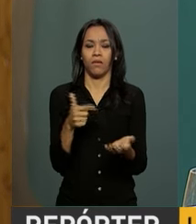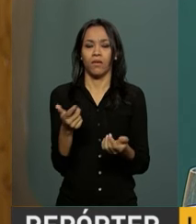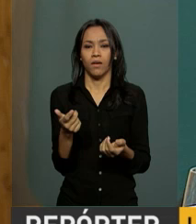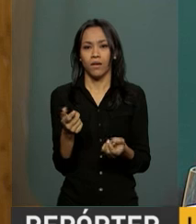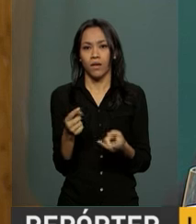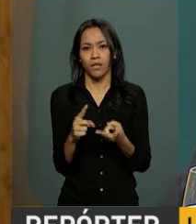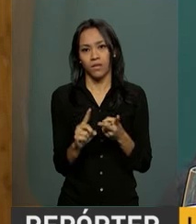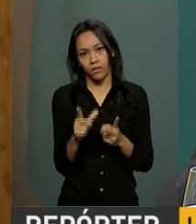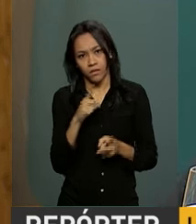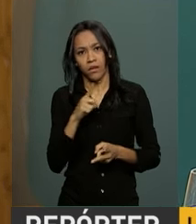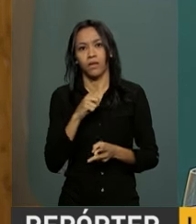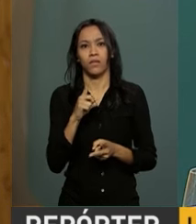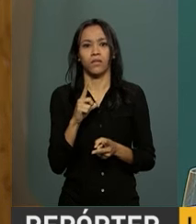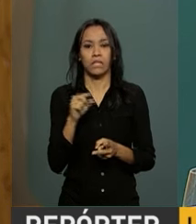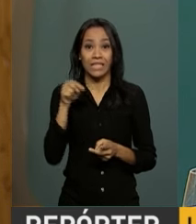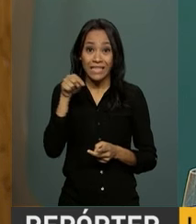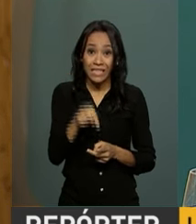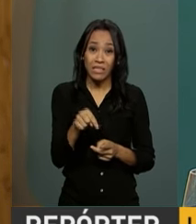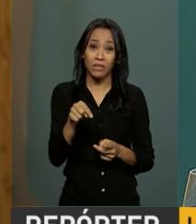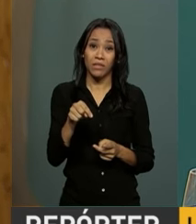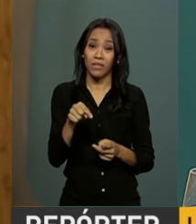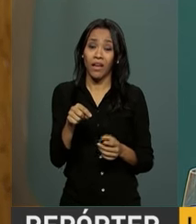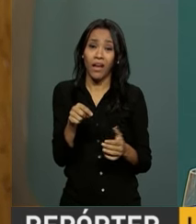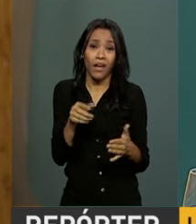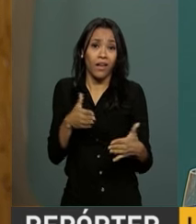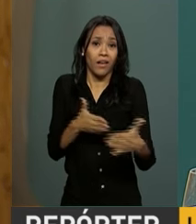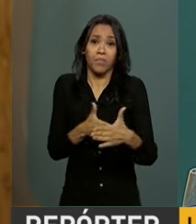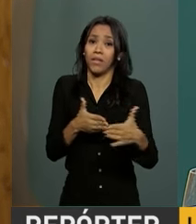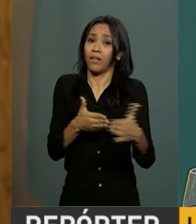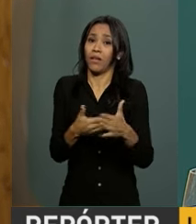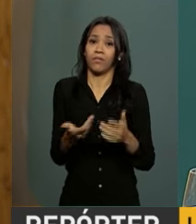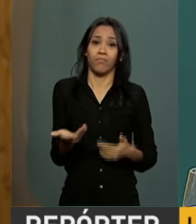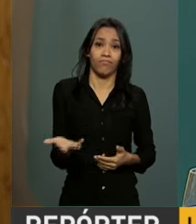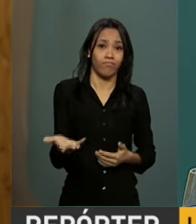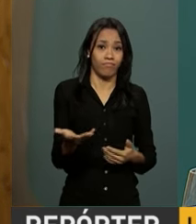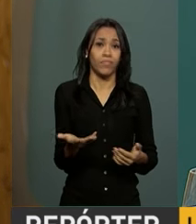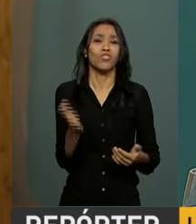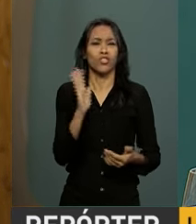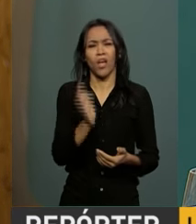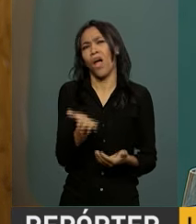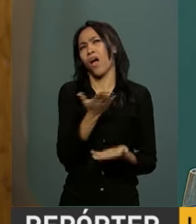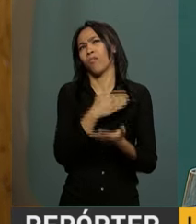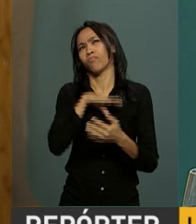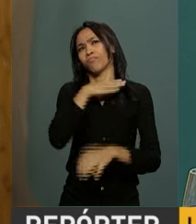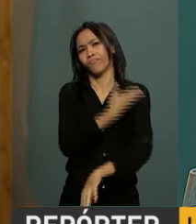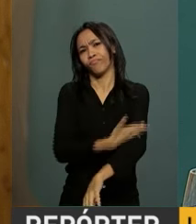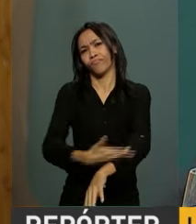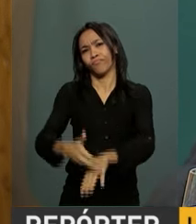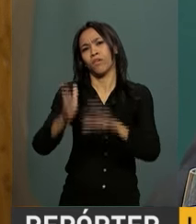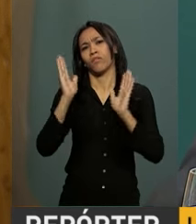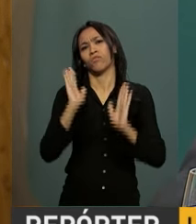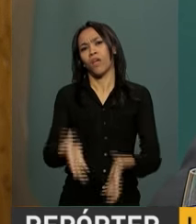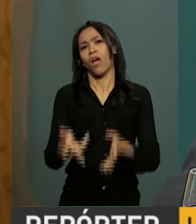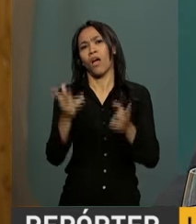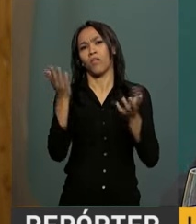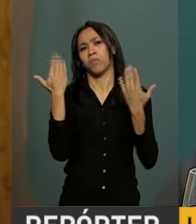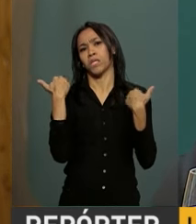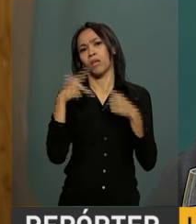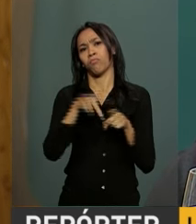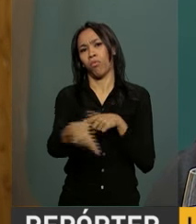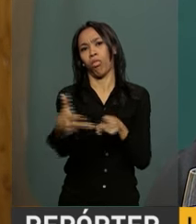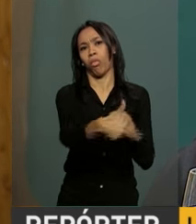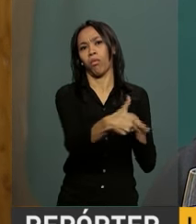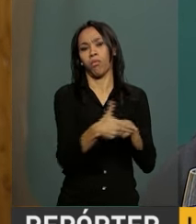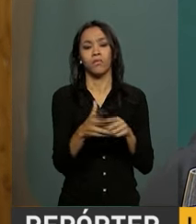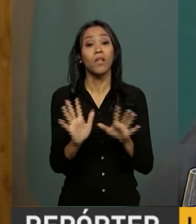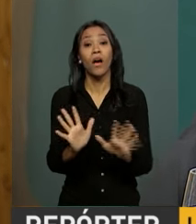e que tenha o efeito limitado, como se fez muitas vezes no passado, o que nós criamos é algo